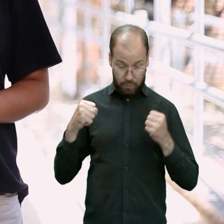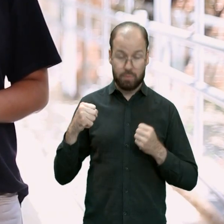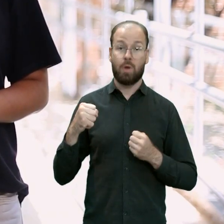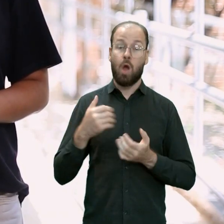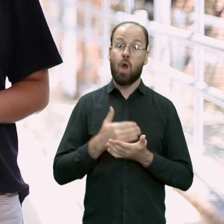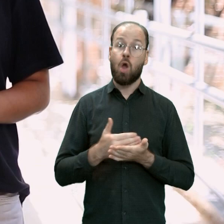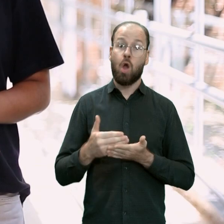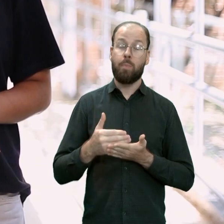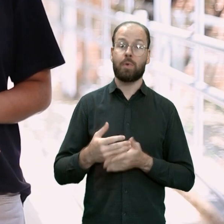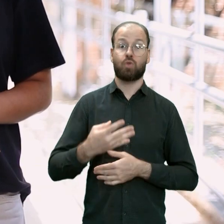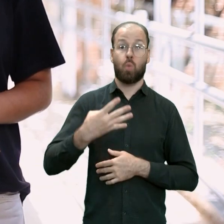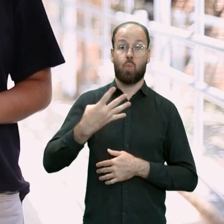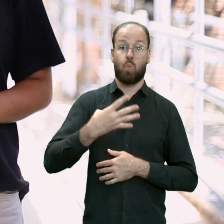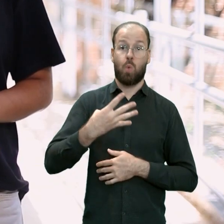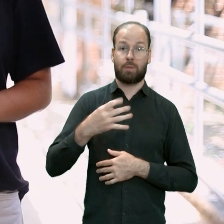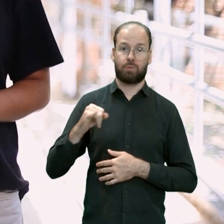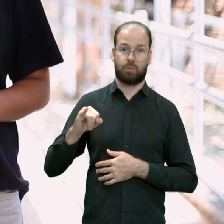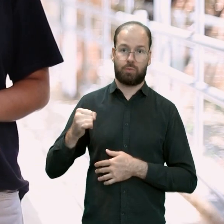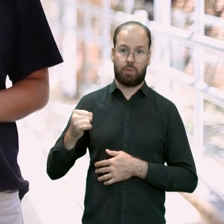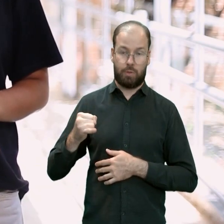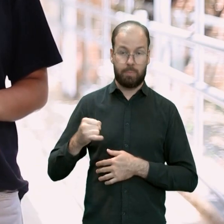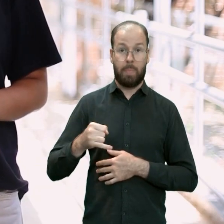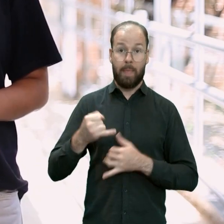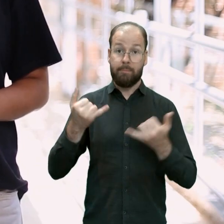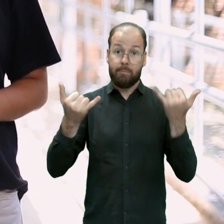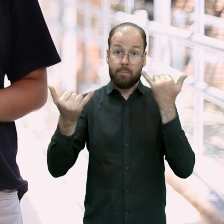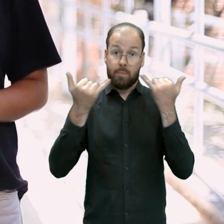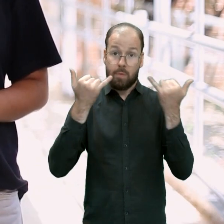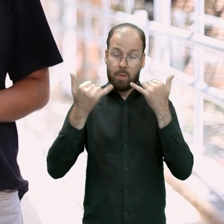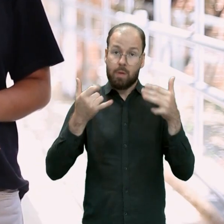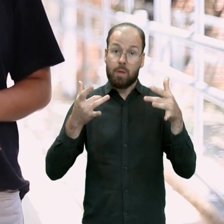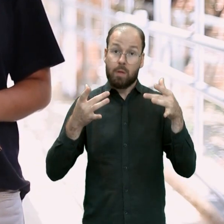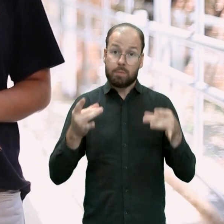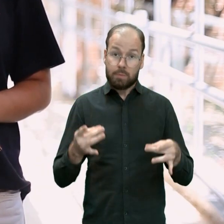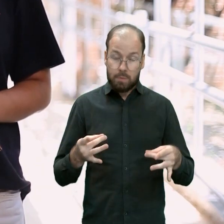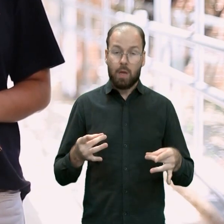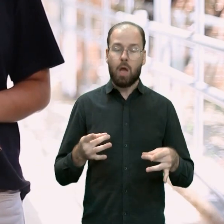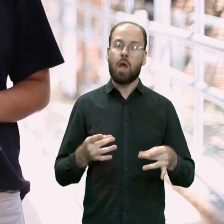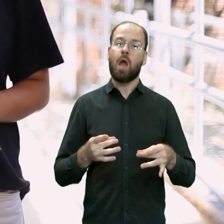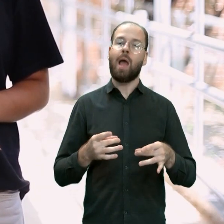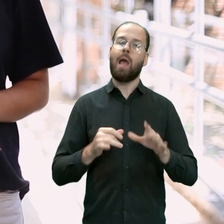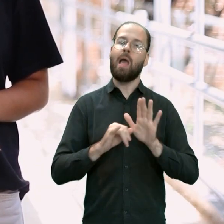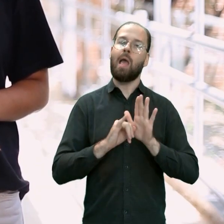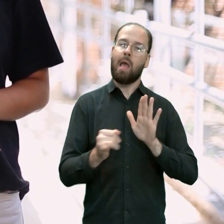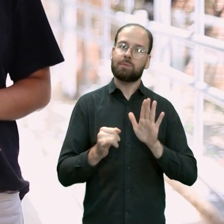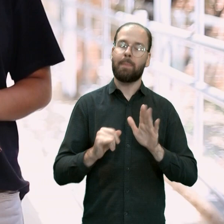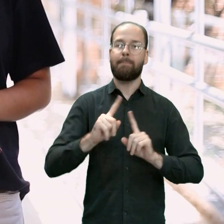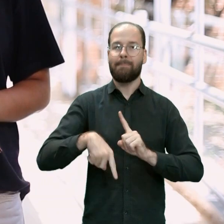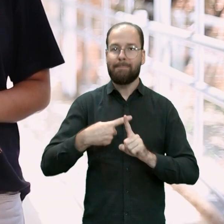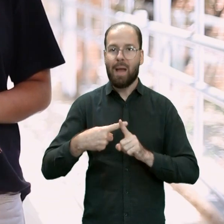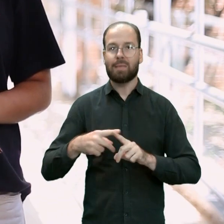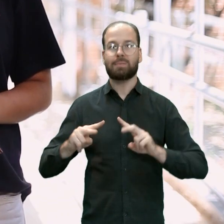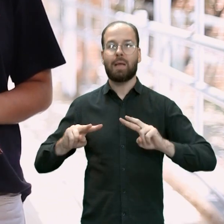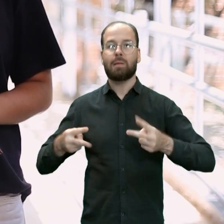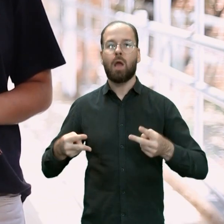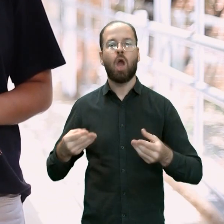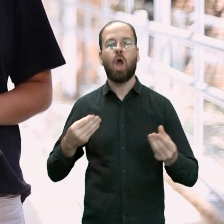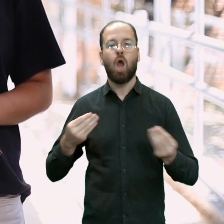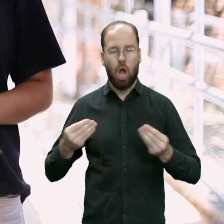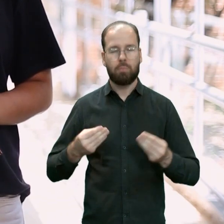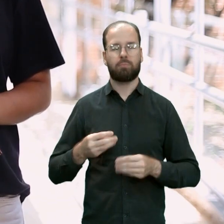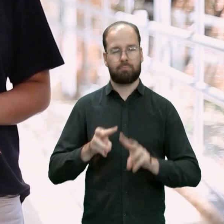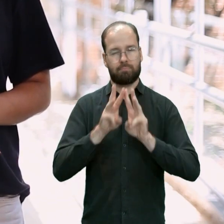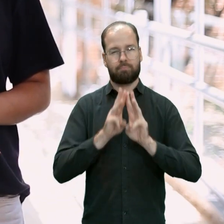começa no 4 de janeiro. Para saber mais informações sobre o edital e link de inscrição, podem ser acessadas